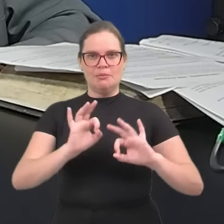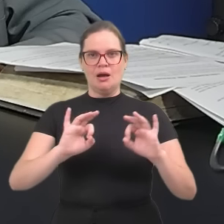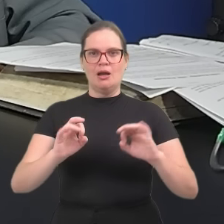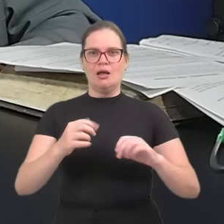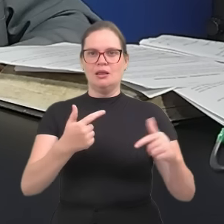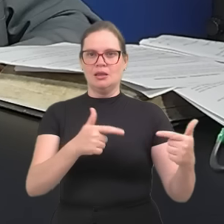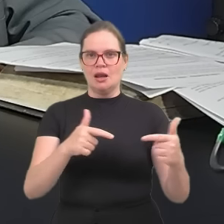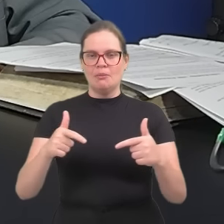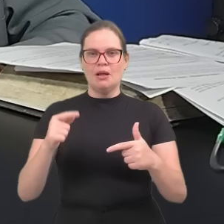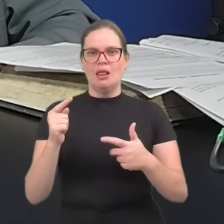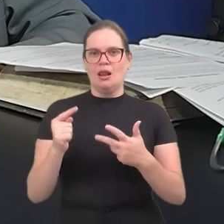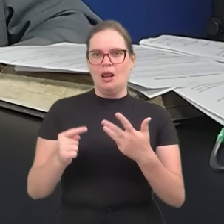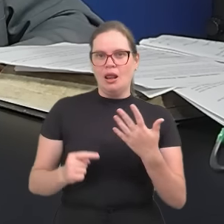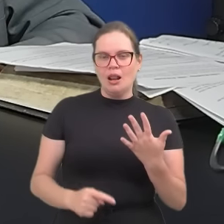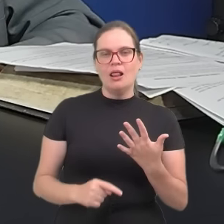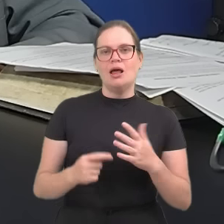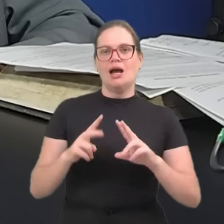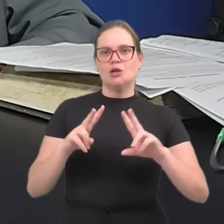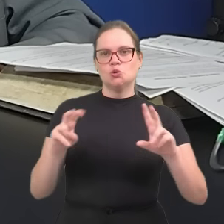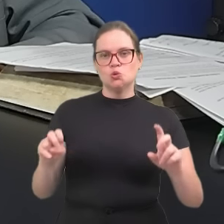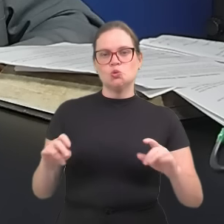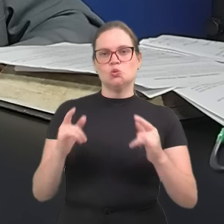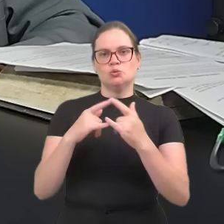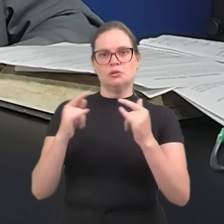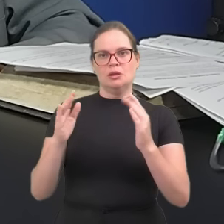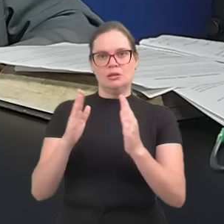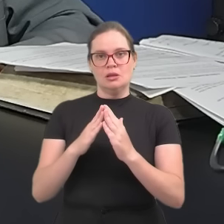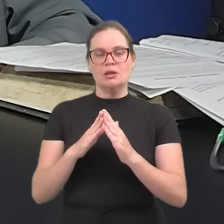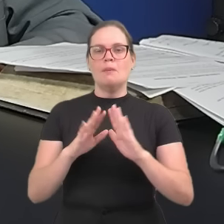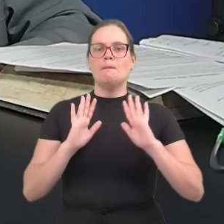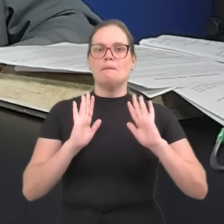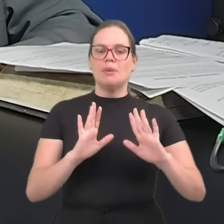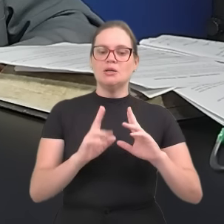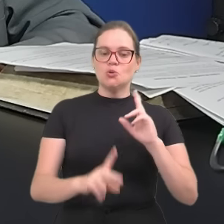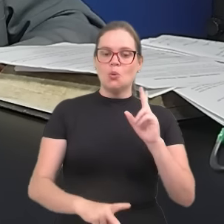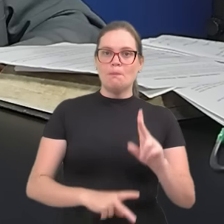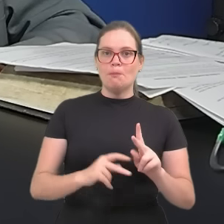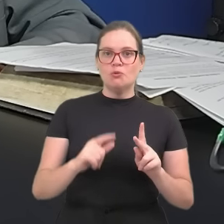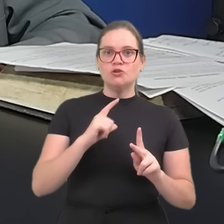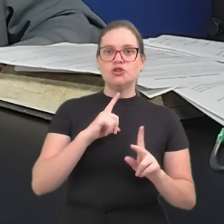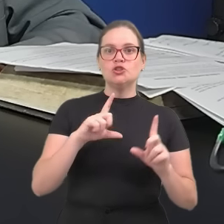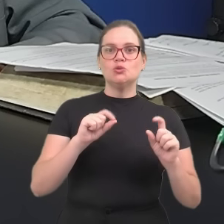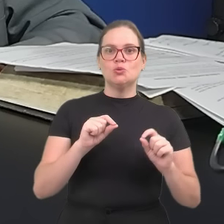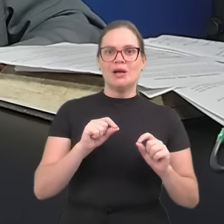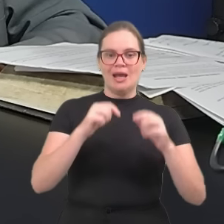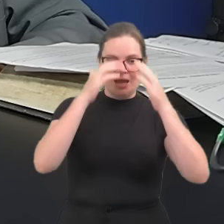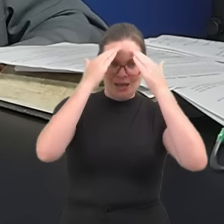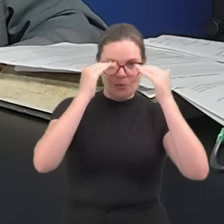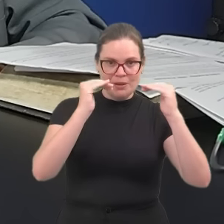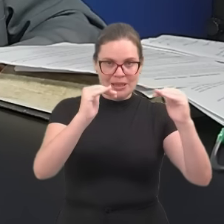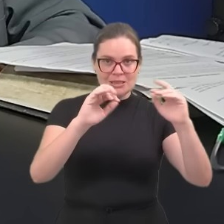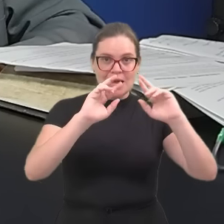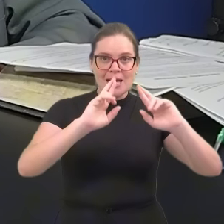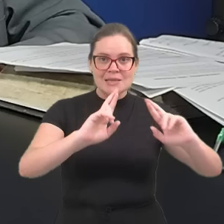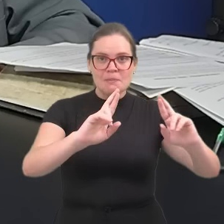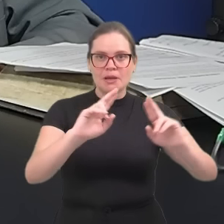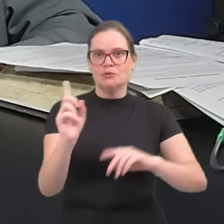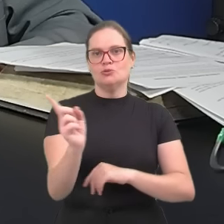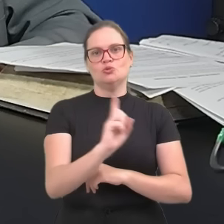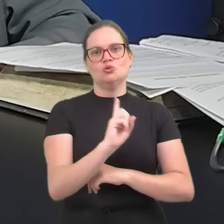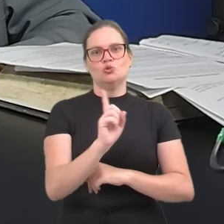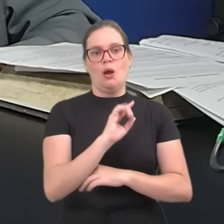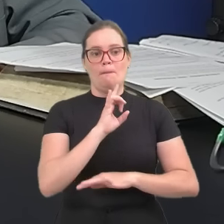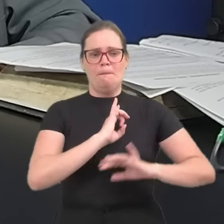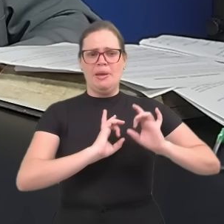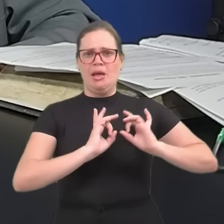medo deles. Tanto que nessa sequência da cura deste cego de nascença, o povo parecia que não